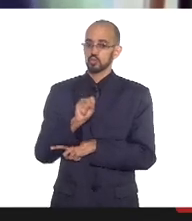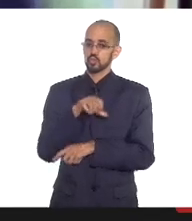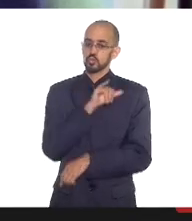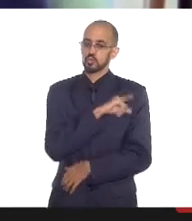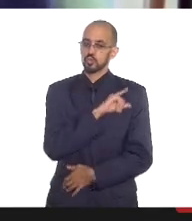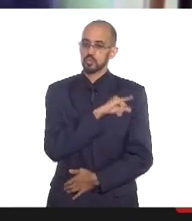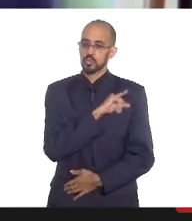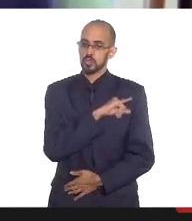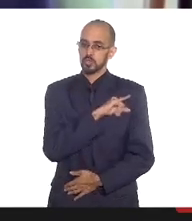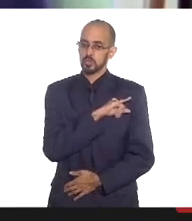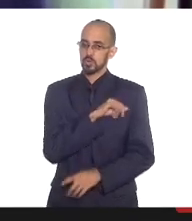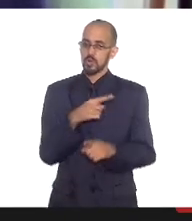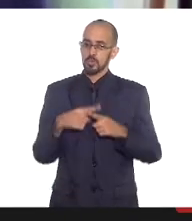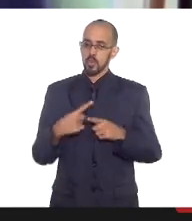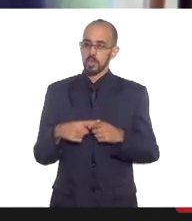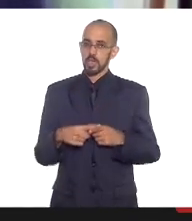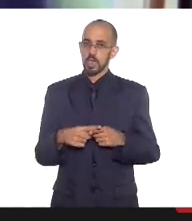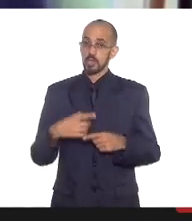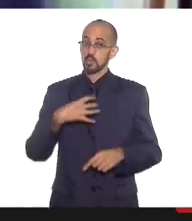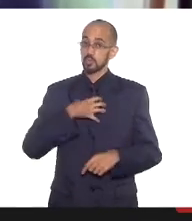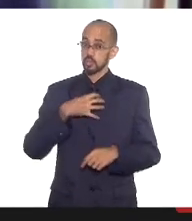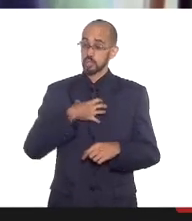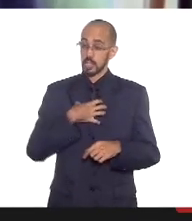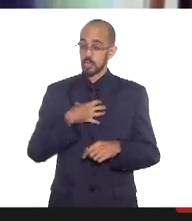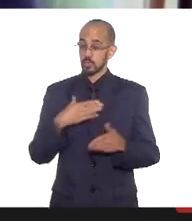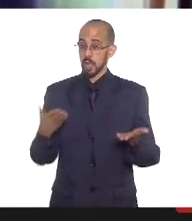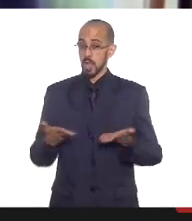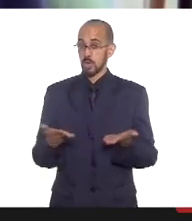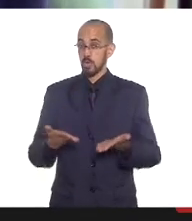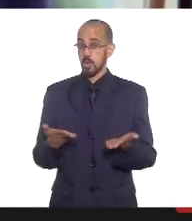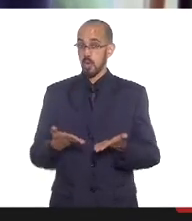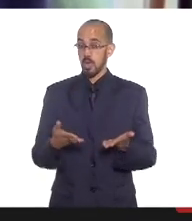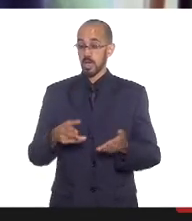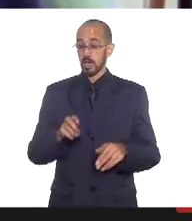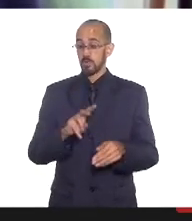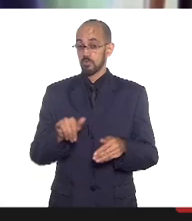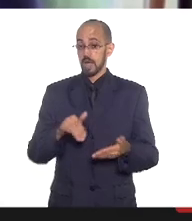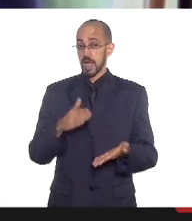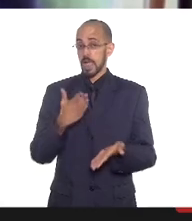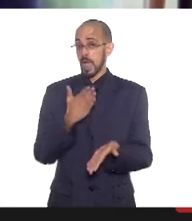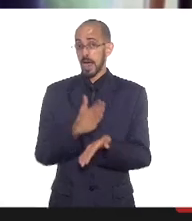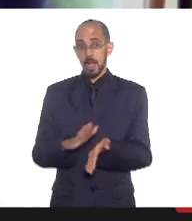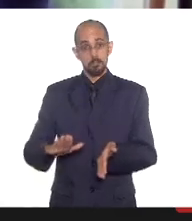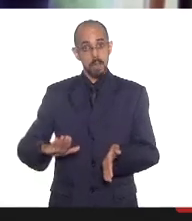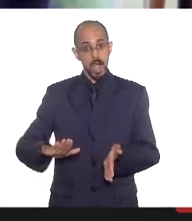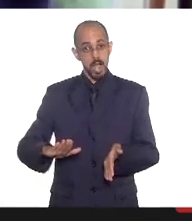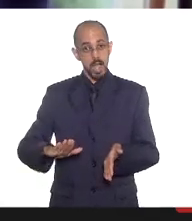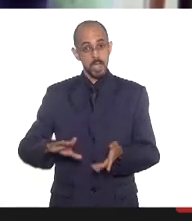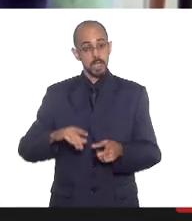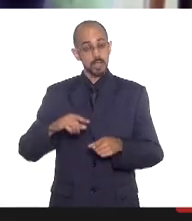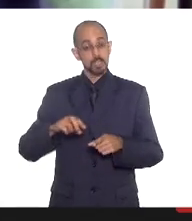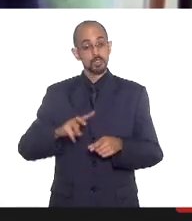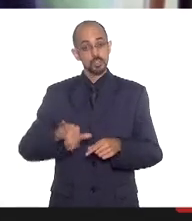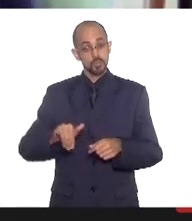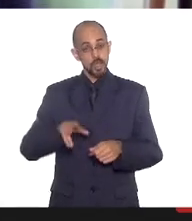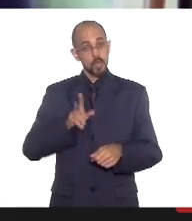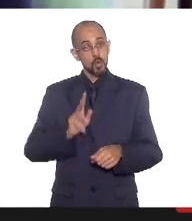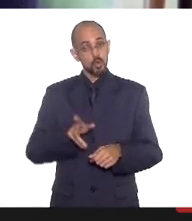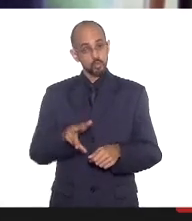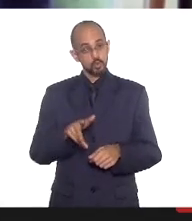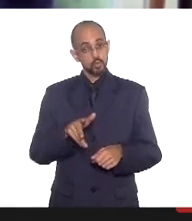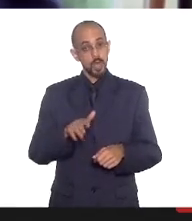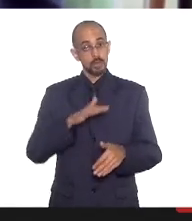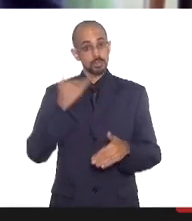Janeiro porque da maneira que as coisas estão é isso vai acabar e nós vamos continuar o genocídio na